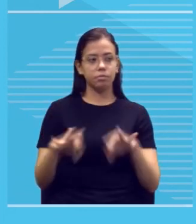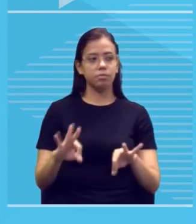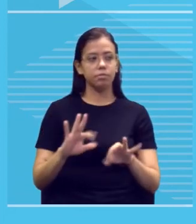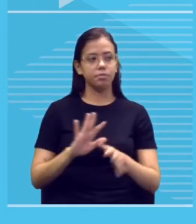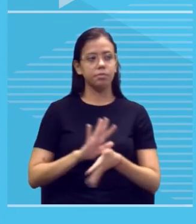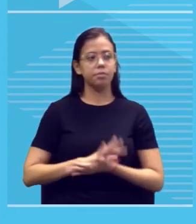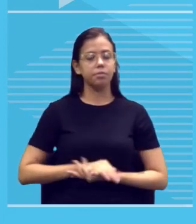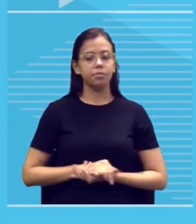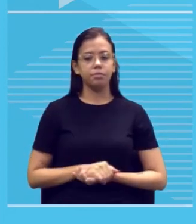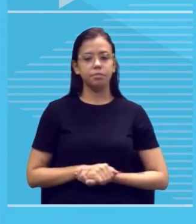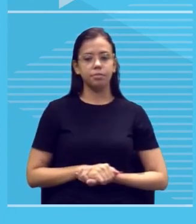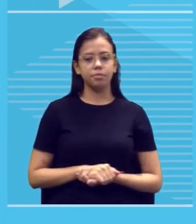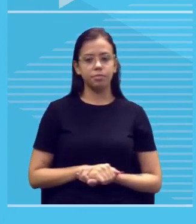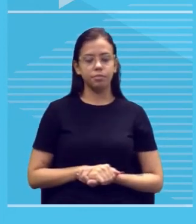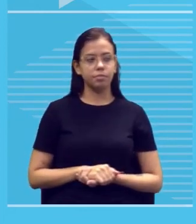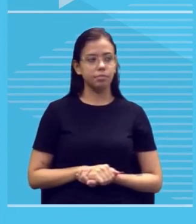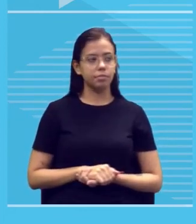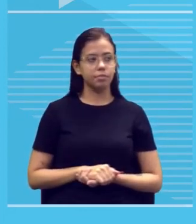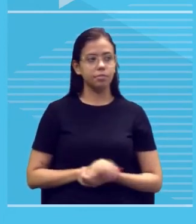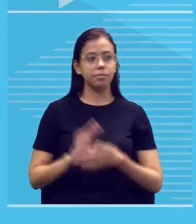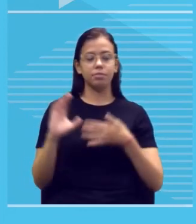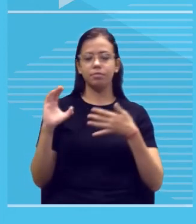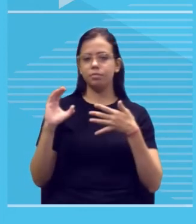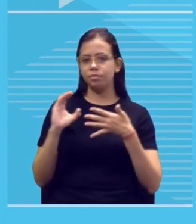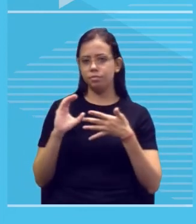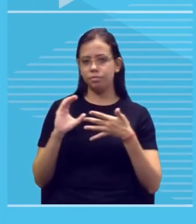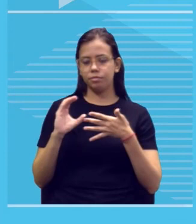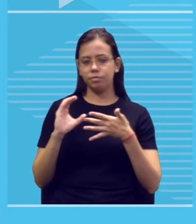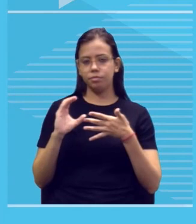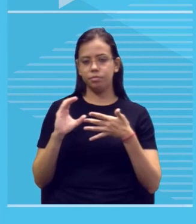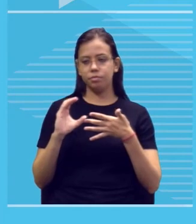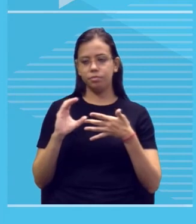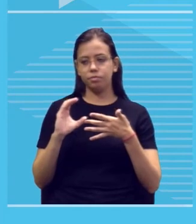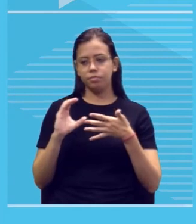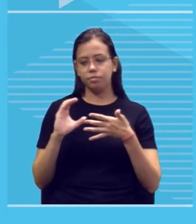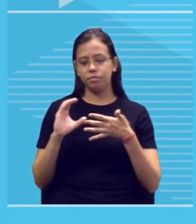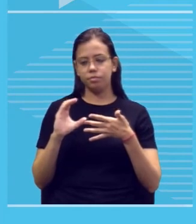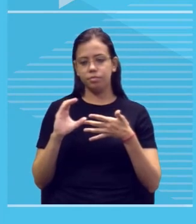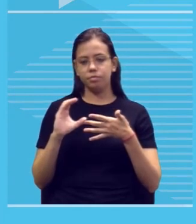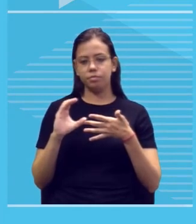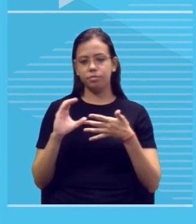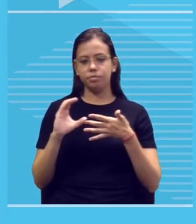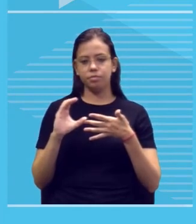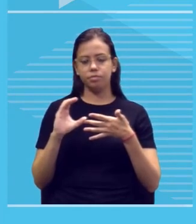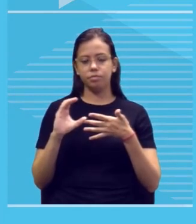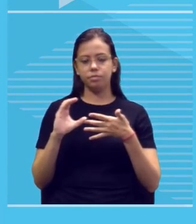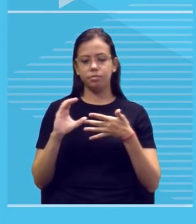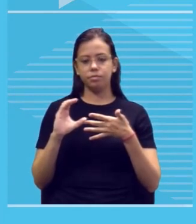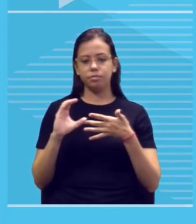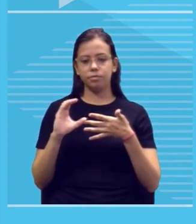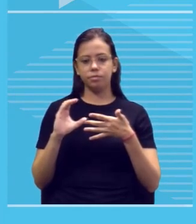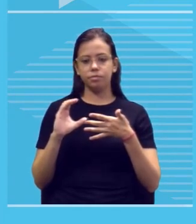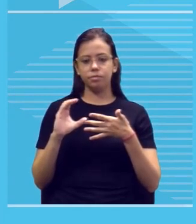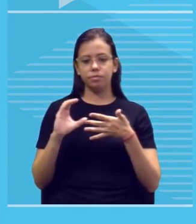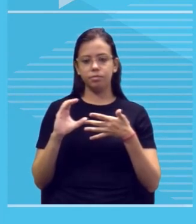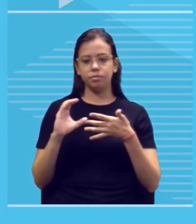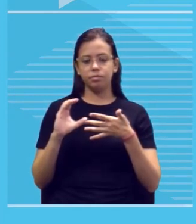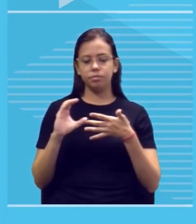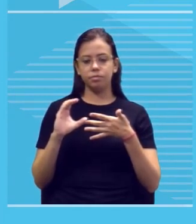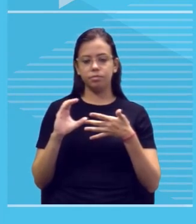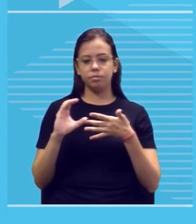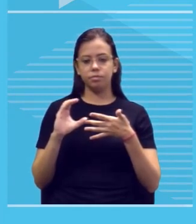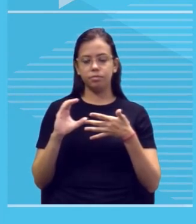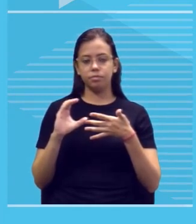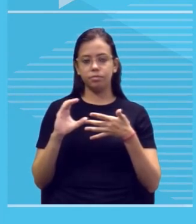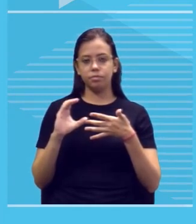C transgressão da lei da passividade concretização do ato coletivo intensificação da sensibilidade